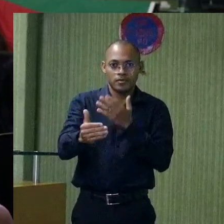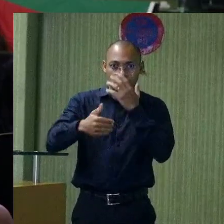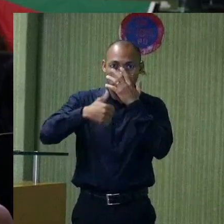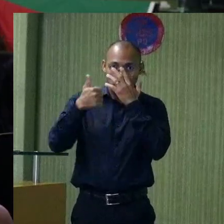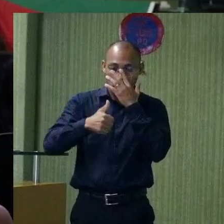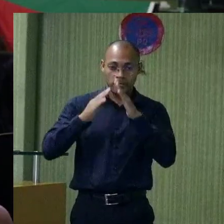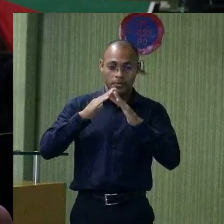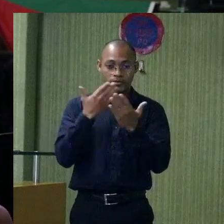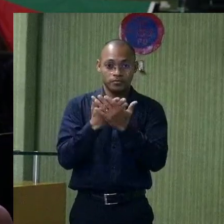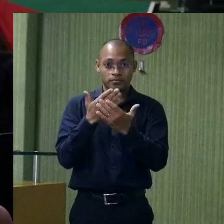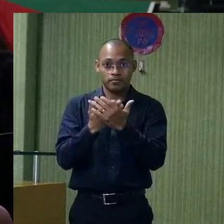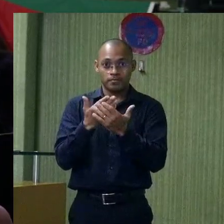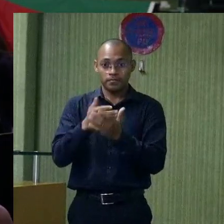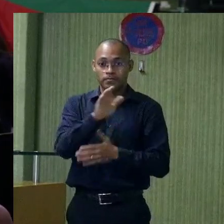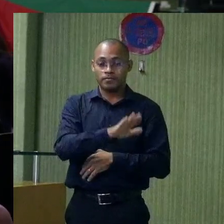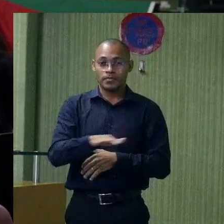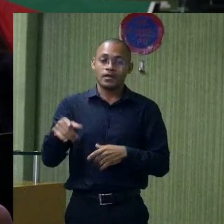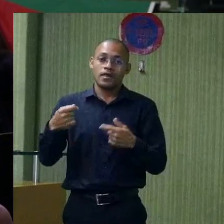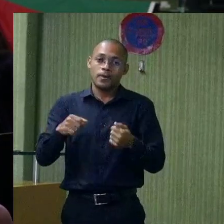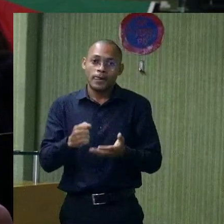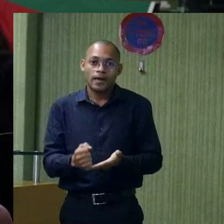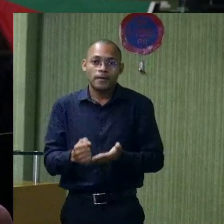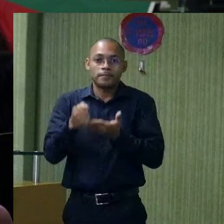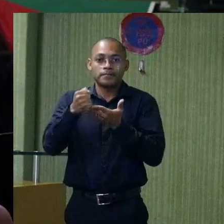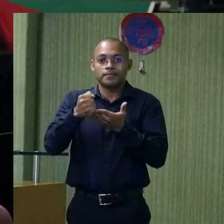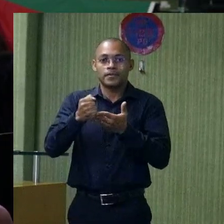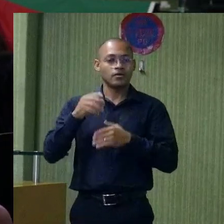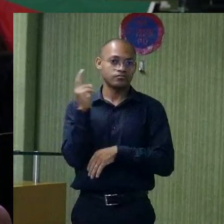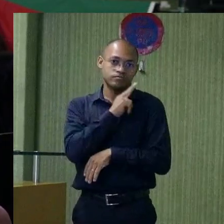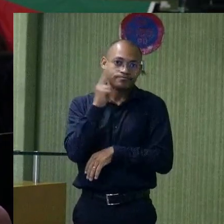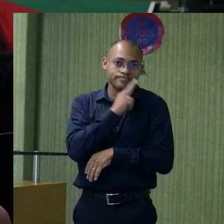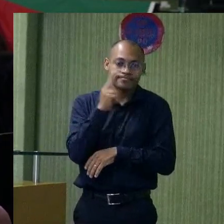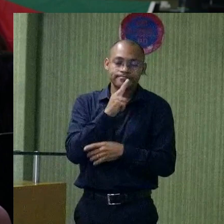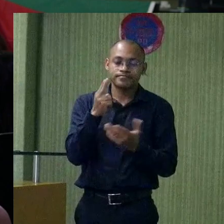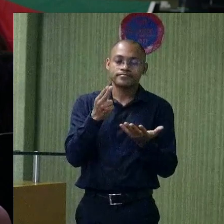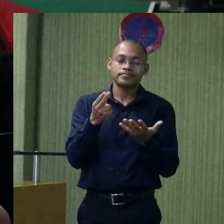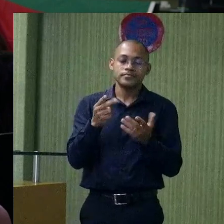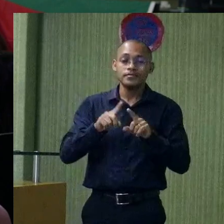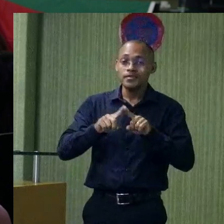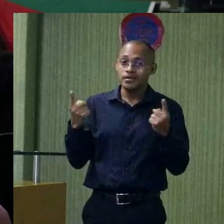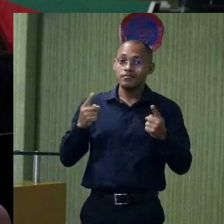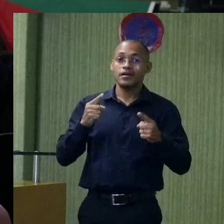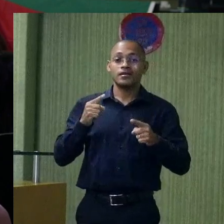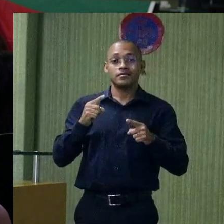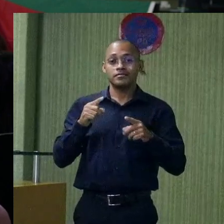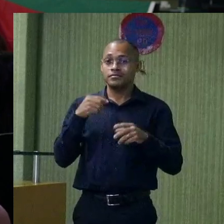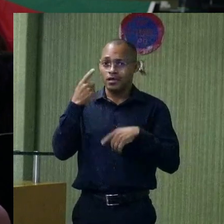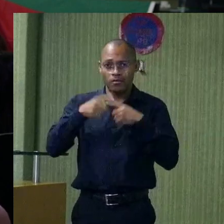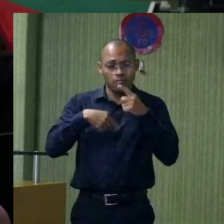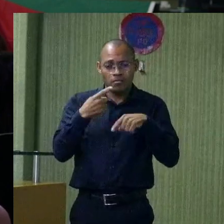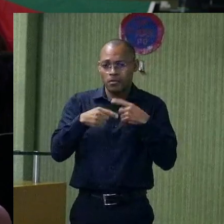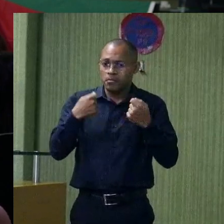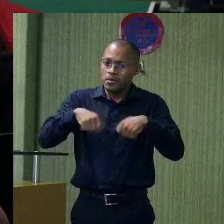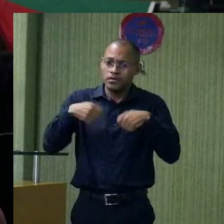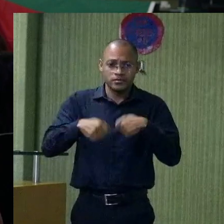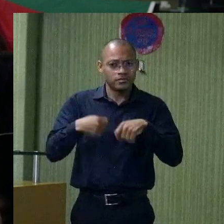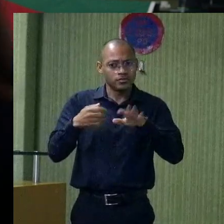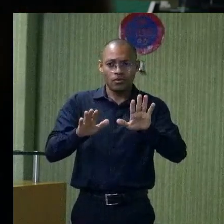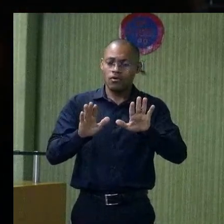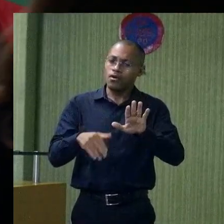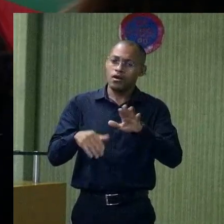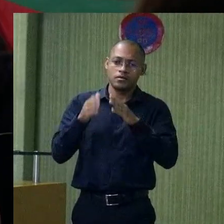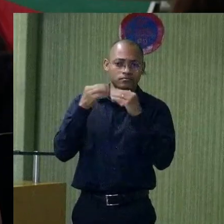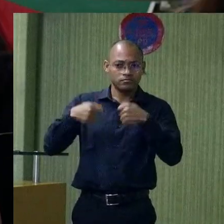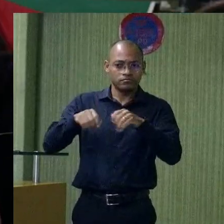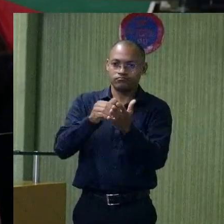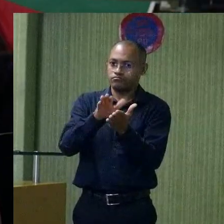né foram solidárias naquele momento de emergência imediatamente mas também poucos dias depois começaram a demandar